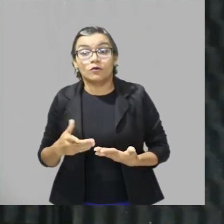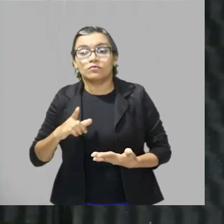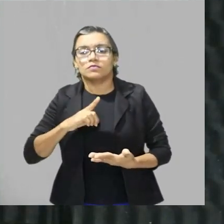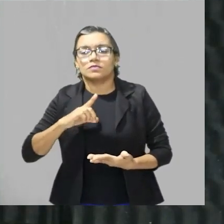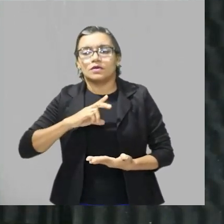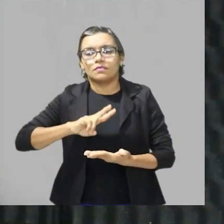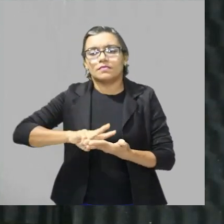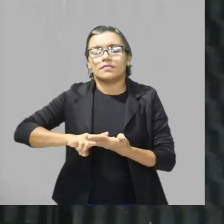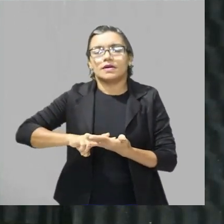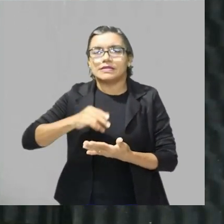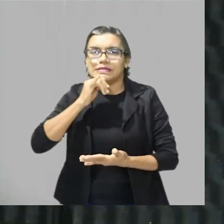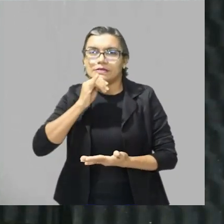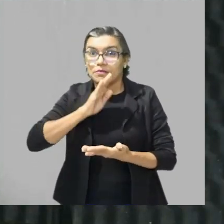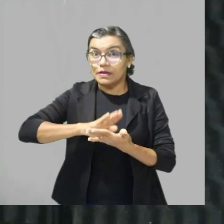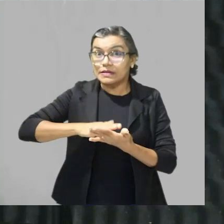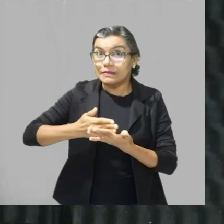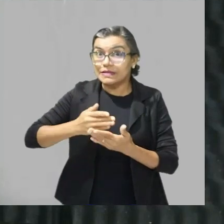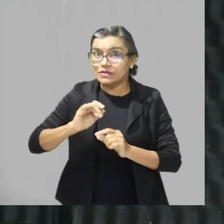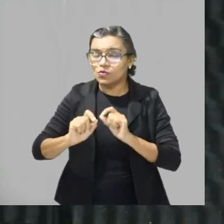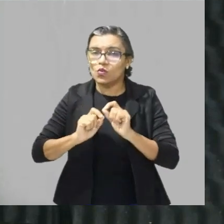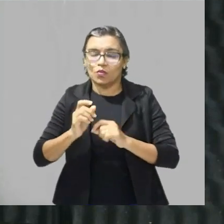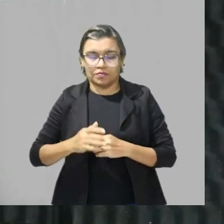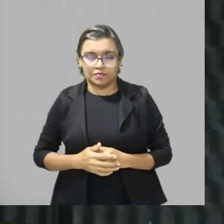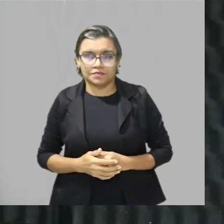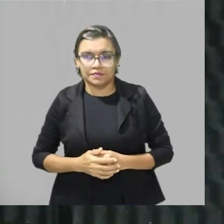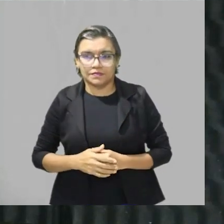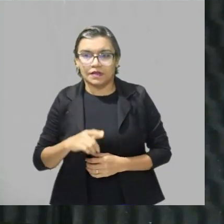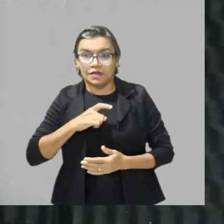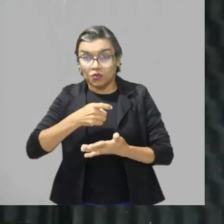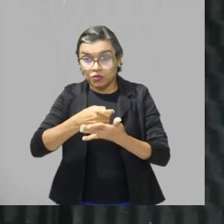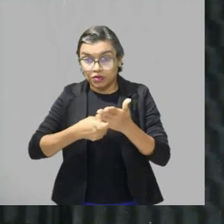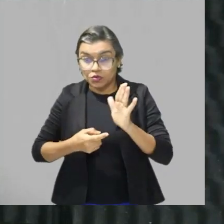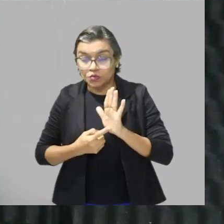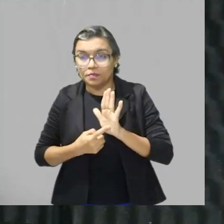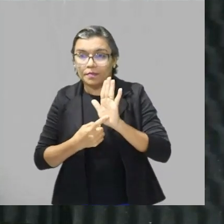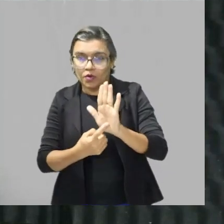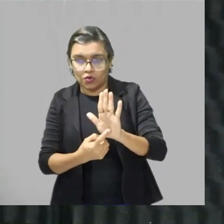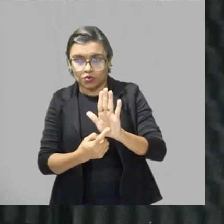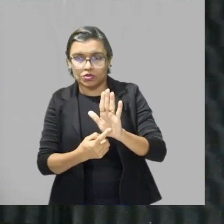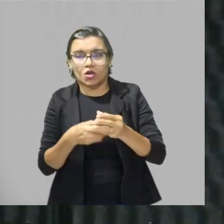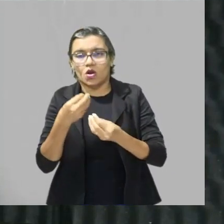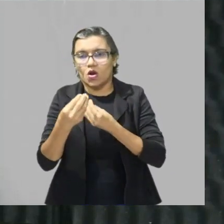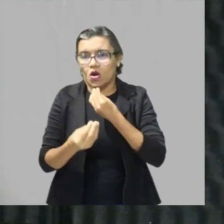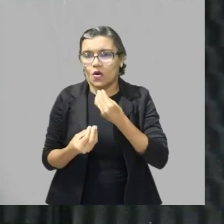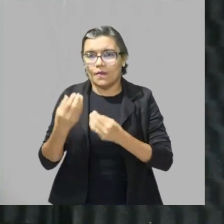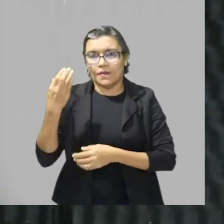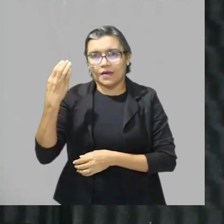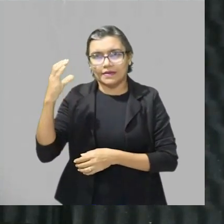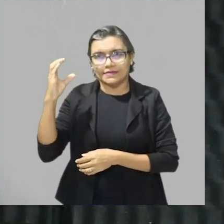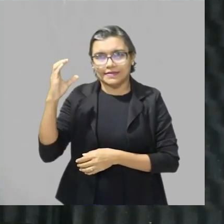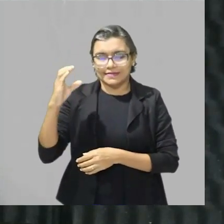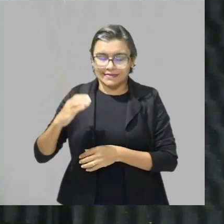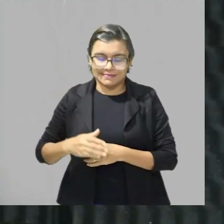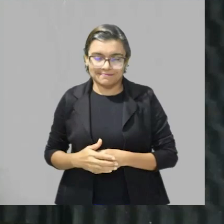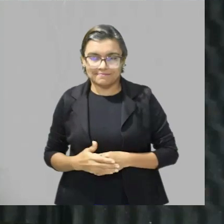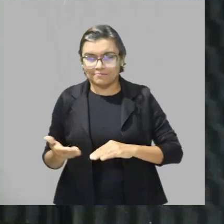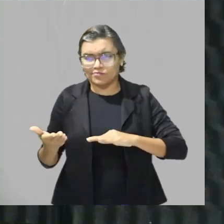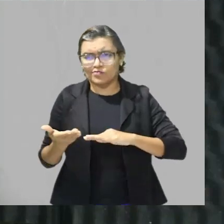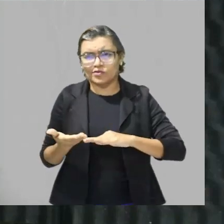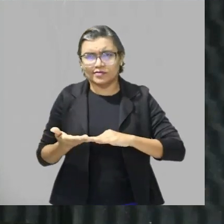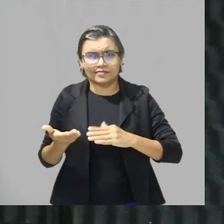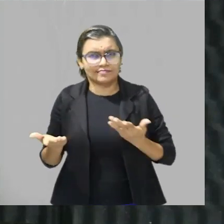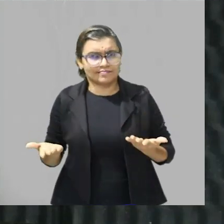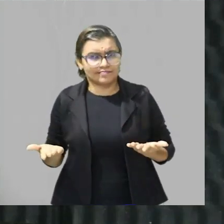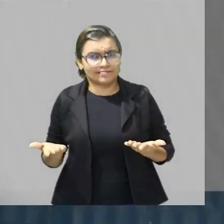idealizada o texto aponta para a seguinte dimensão fundamental da ciência moderna Ah Que